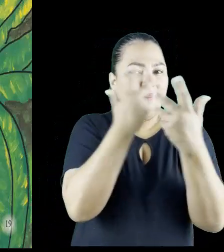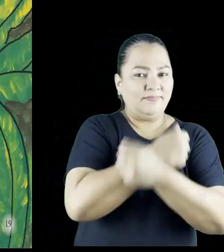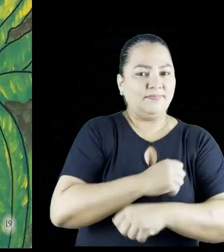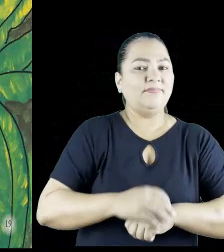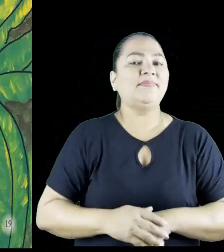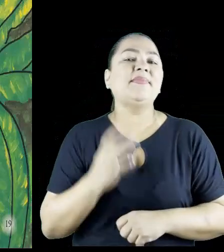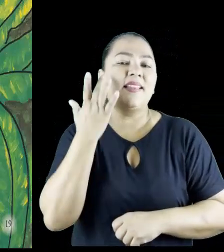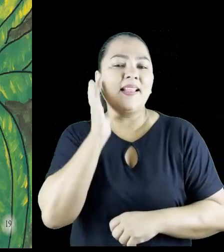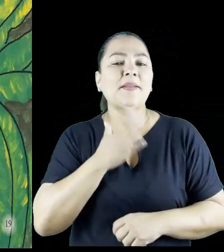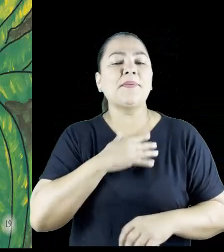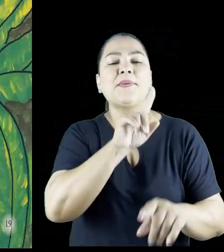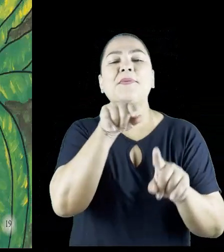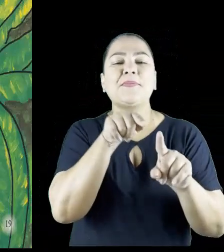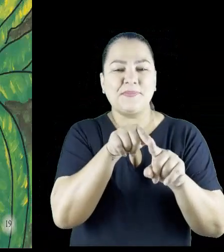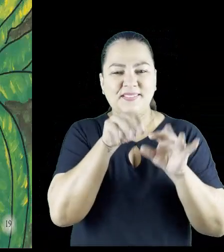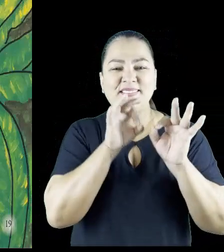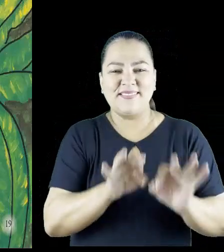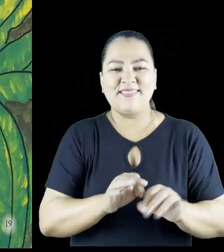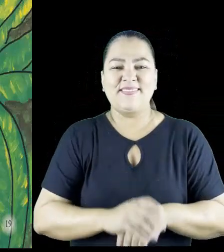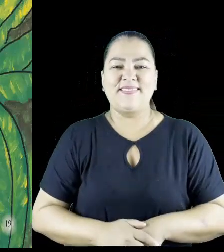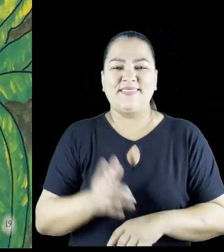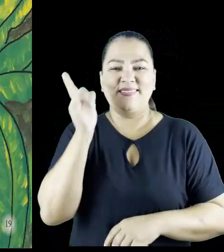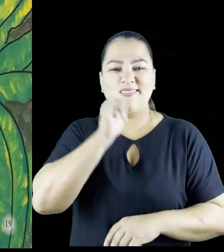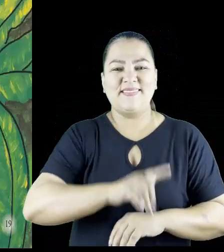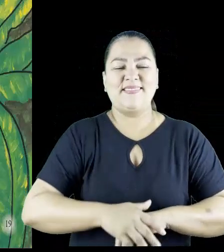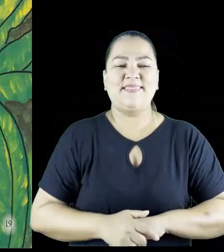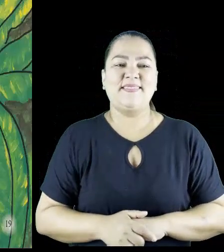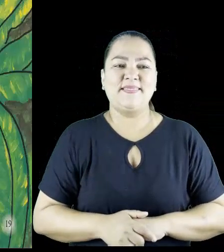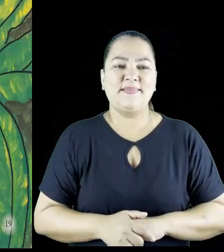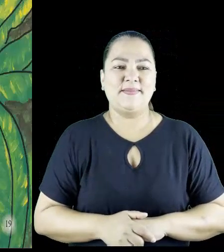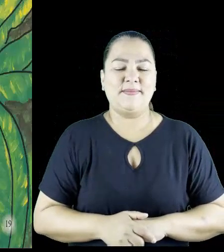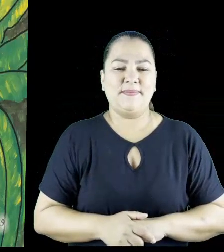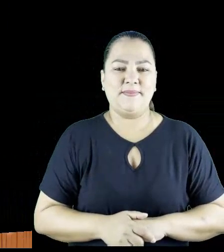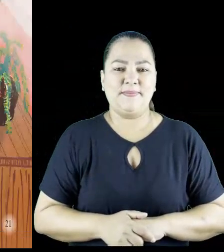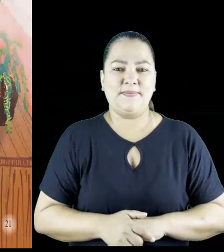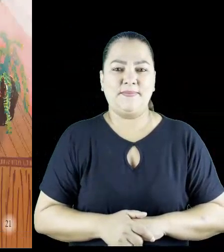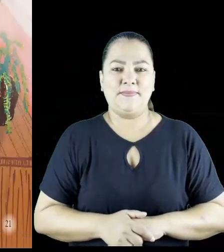tirar o fôlego. Acho que o meu objetivo está sendo alcançado.